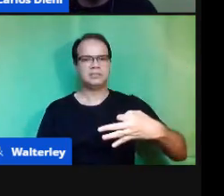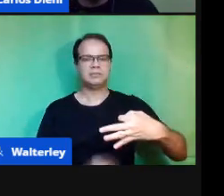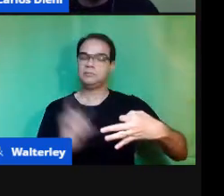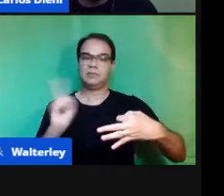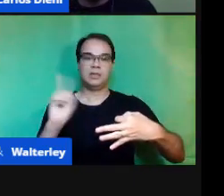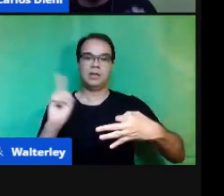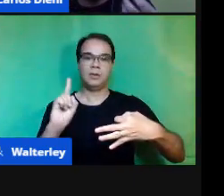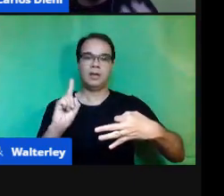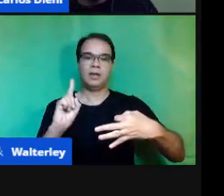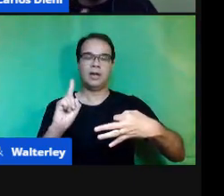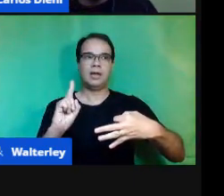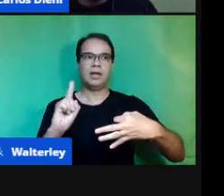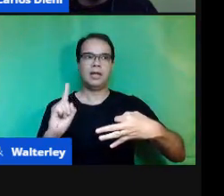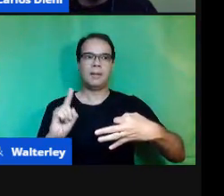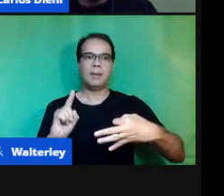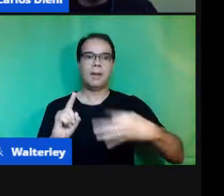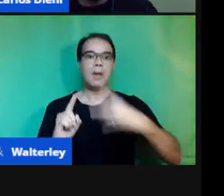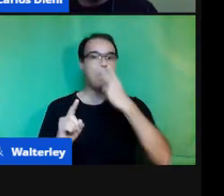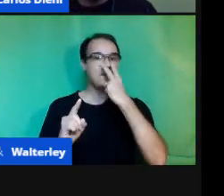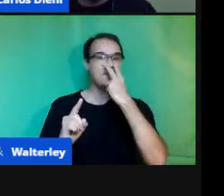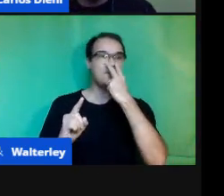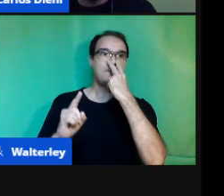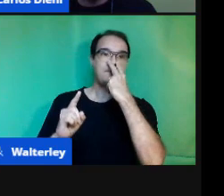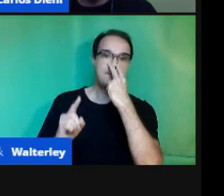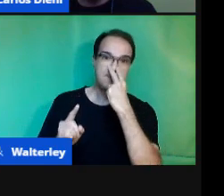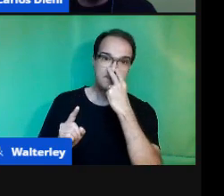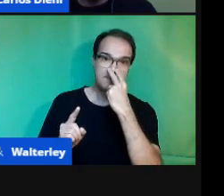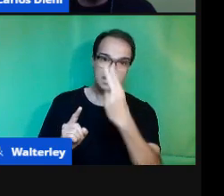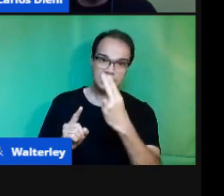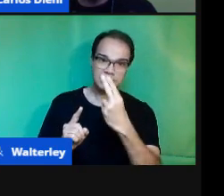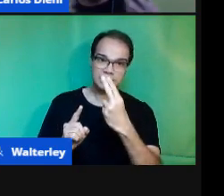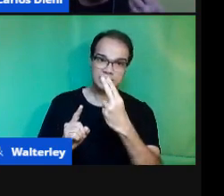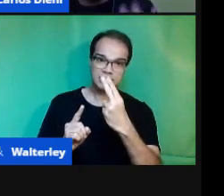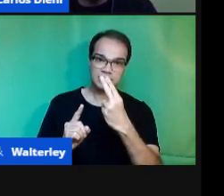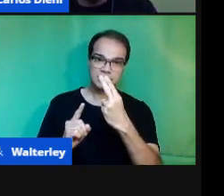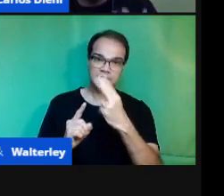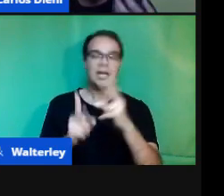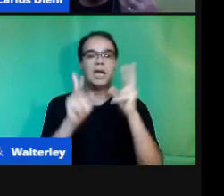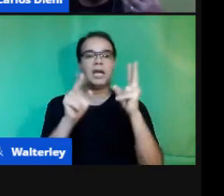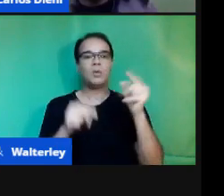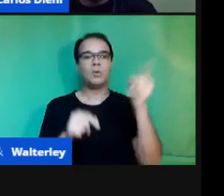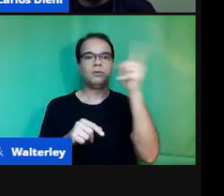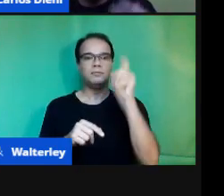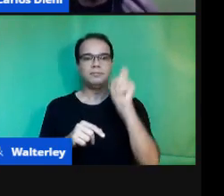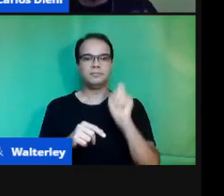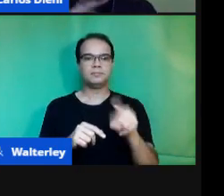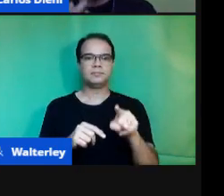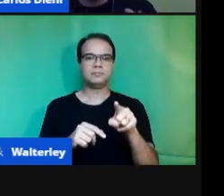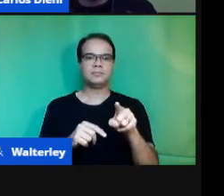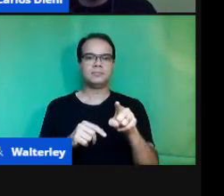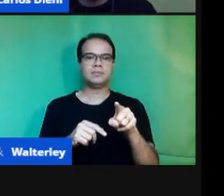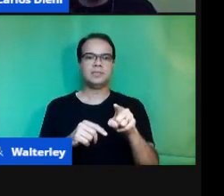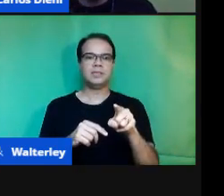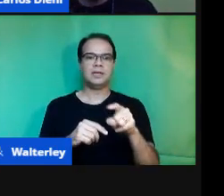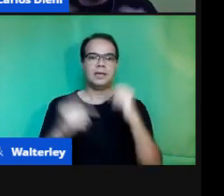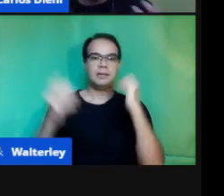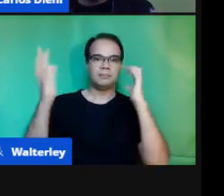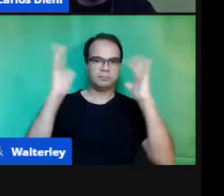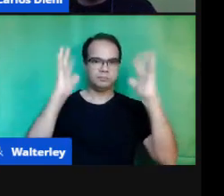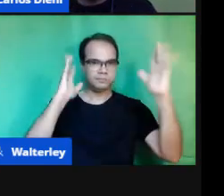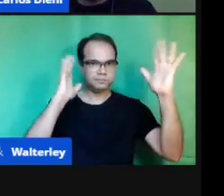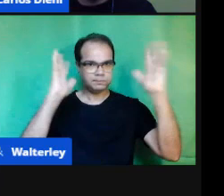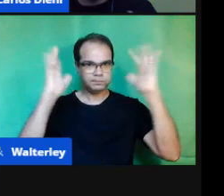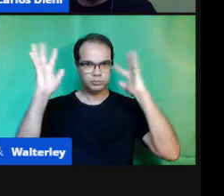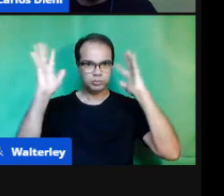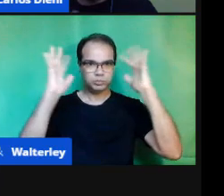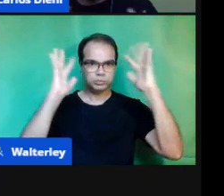está vivenciando aquilo de um ponto de vista questionador. Ela não está afirmando, ela está questionando o tempo todo. Ela